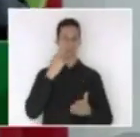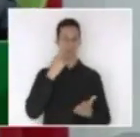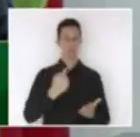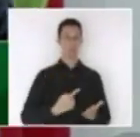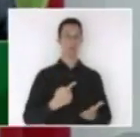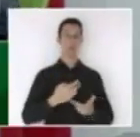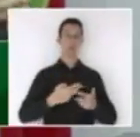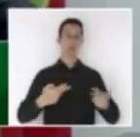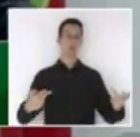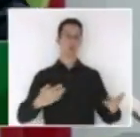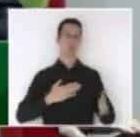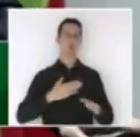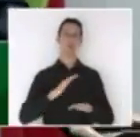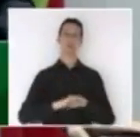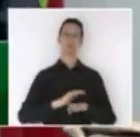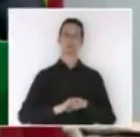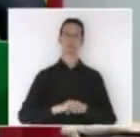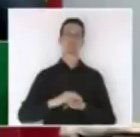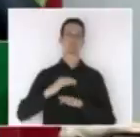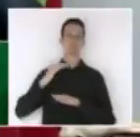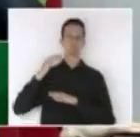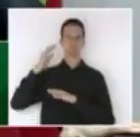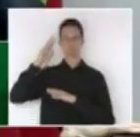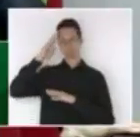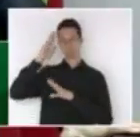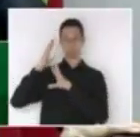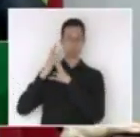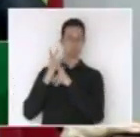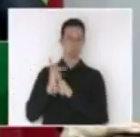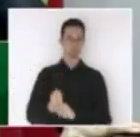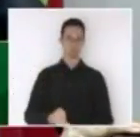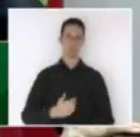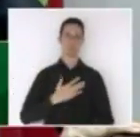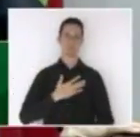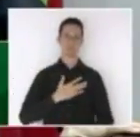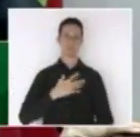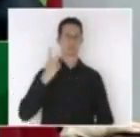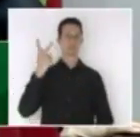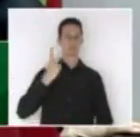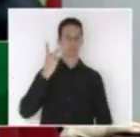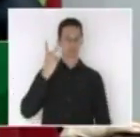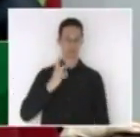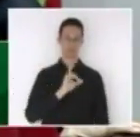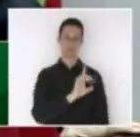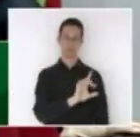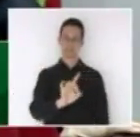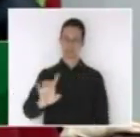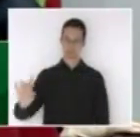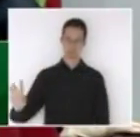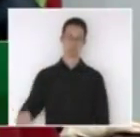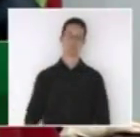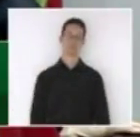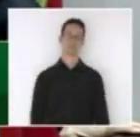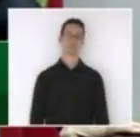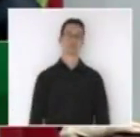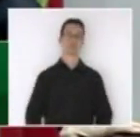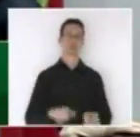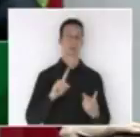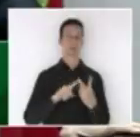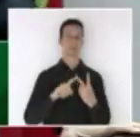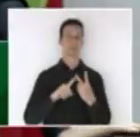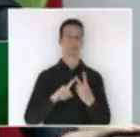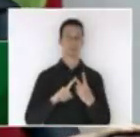sua história, gerar um crédito. E o segundo, a segunda parte